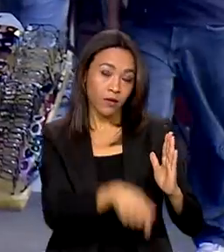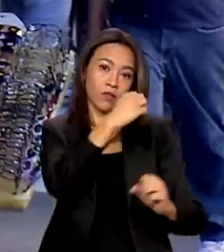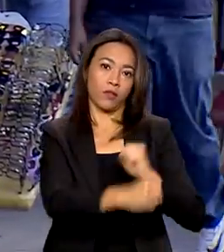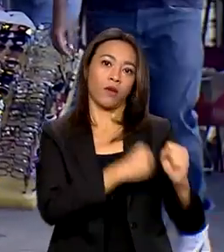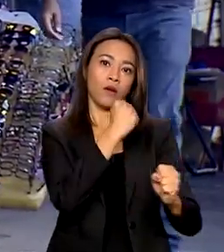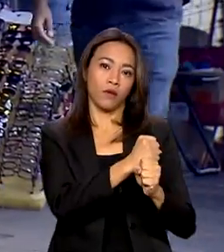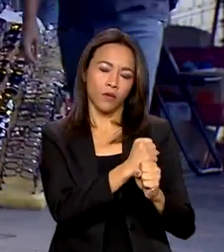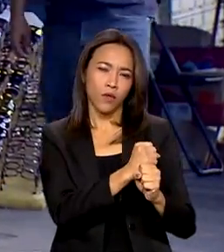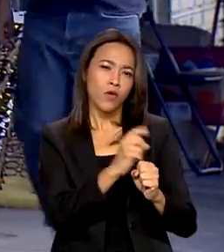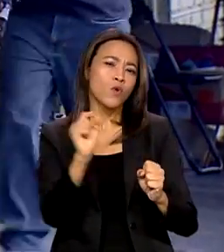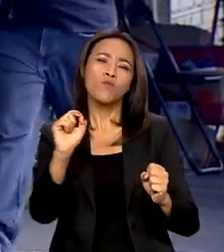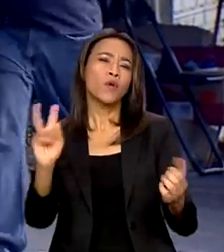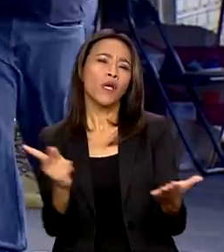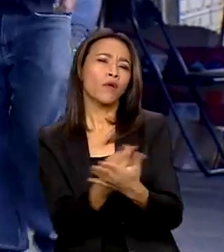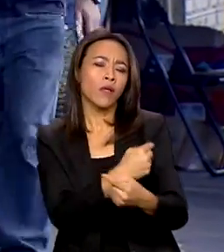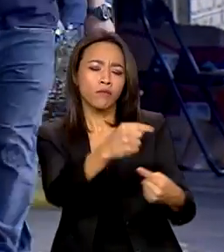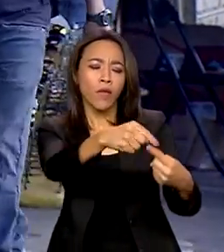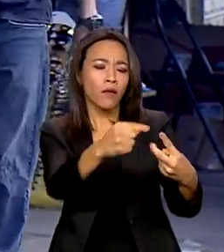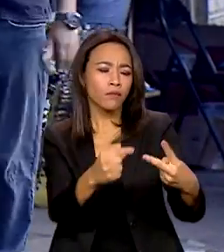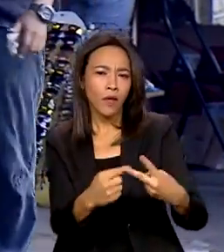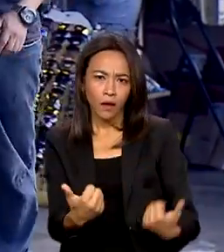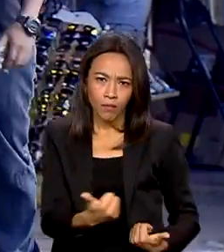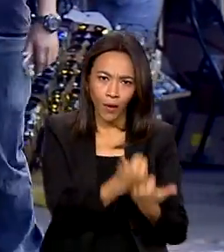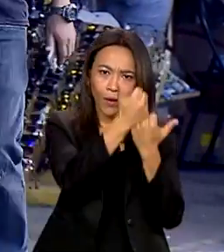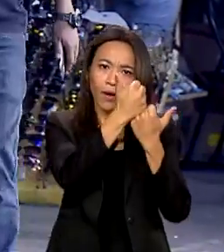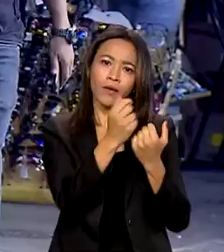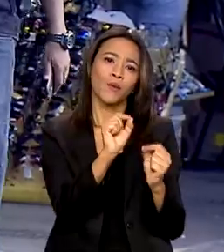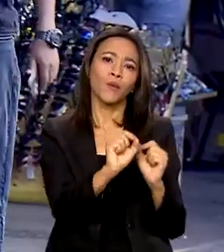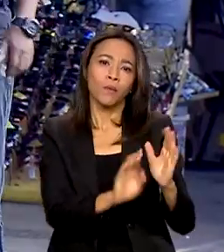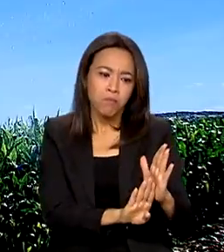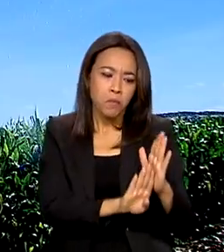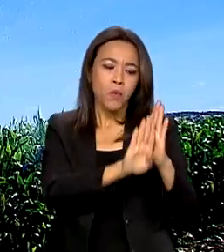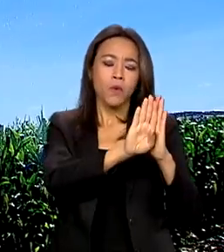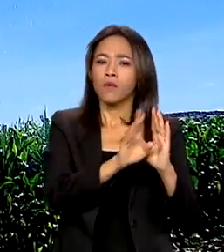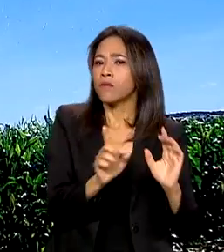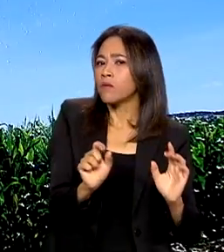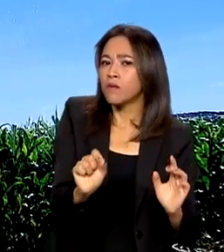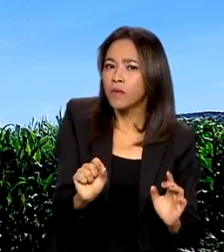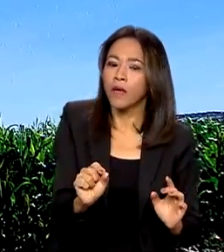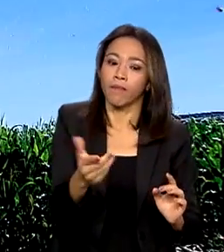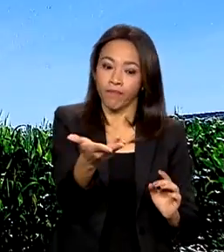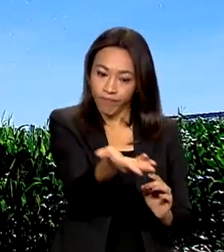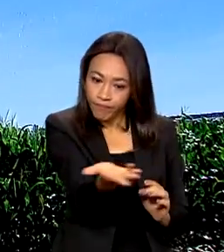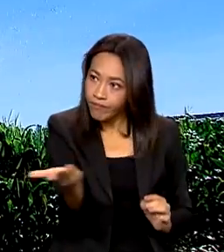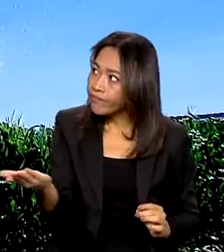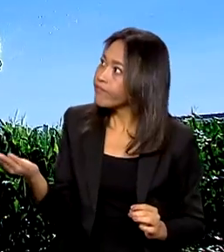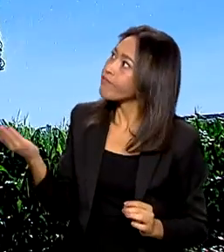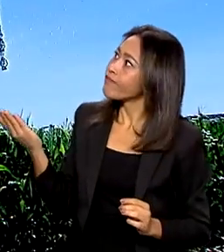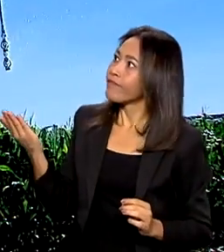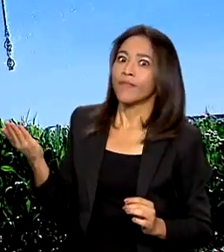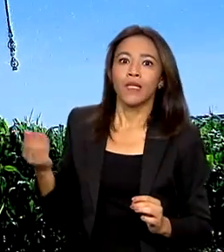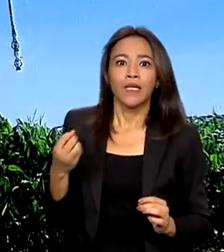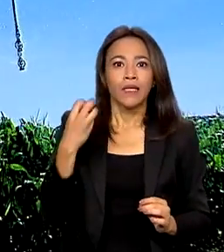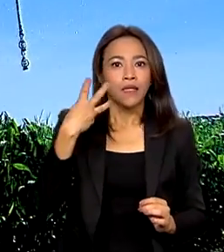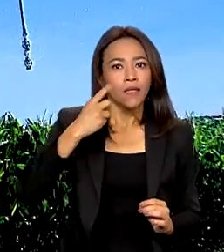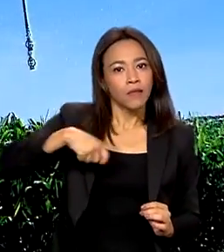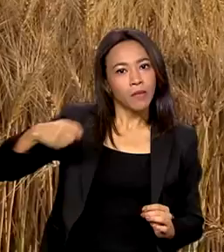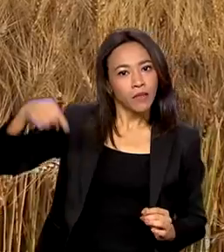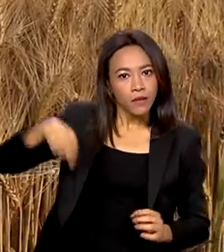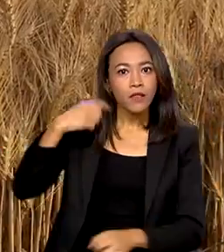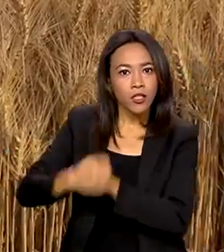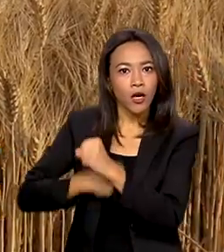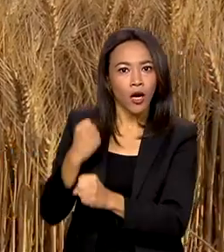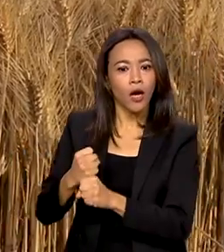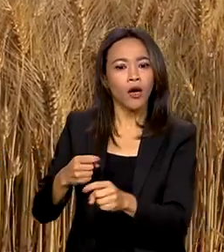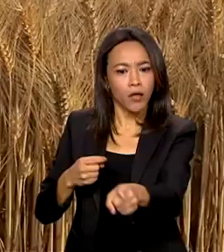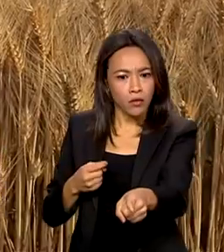dois fatores levaram a revisão para cima na estimativa o crescimento registrado nos três primeiros meses do